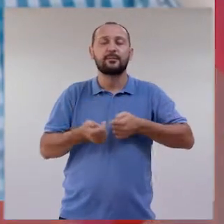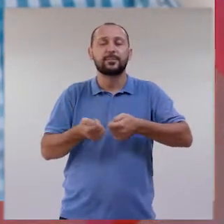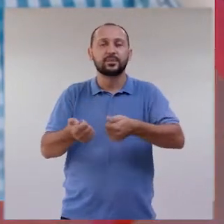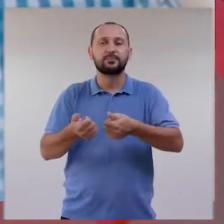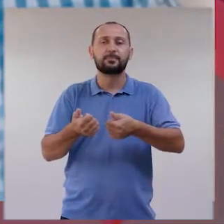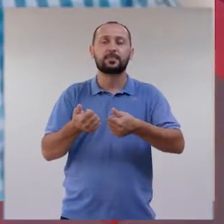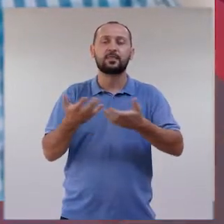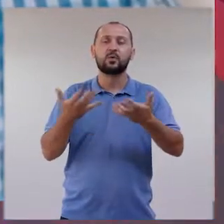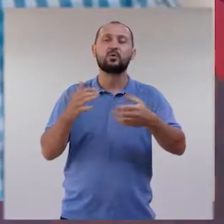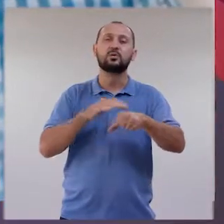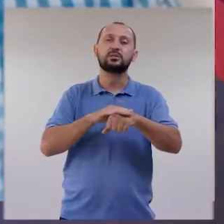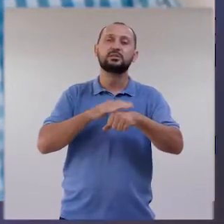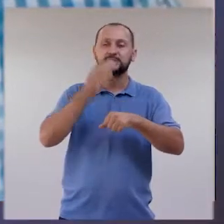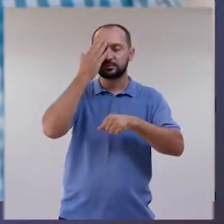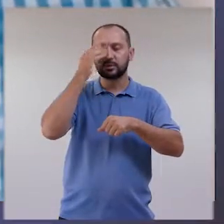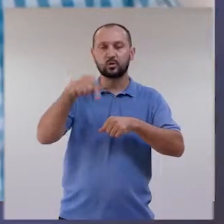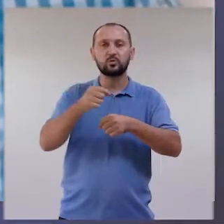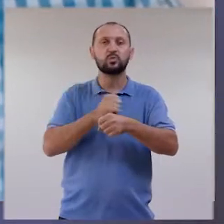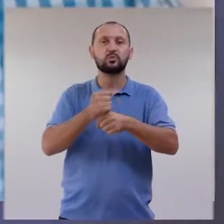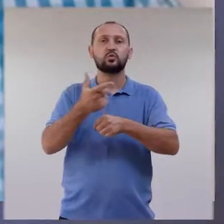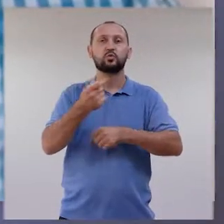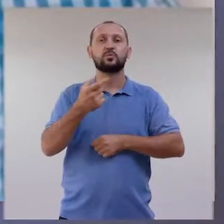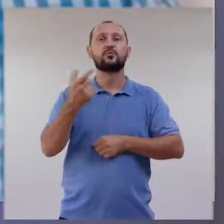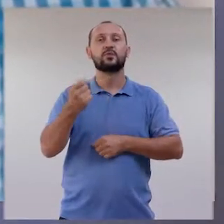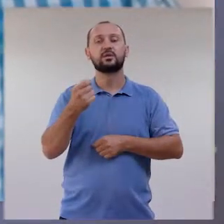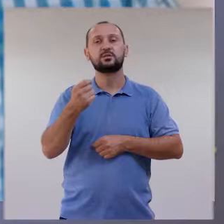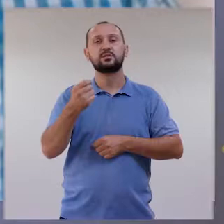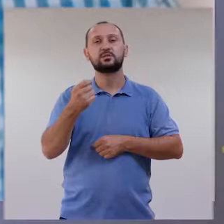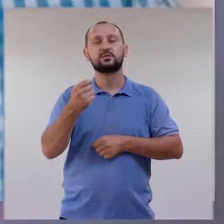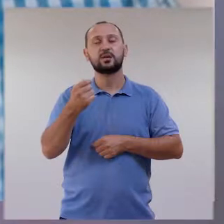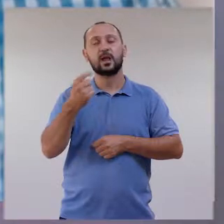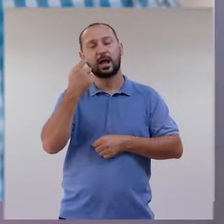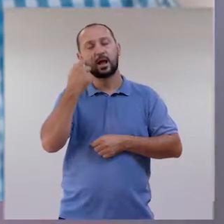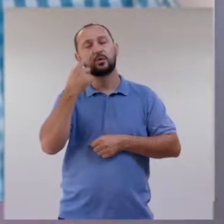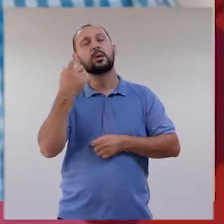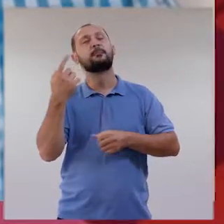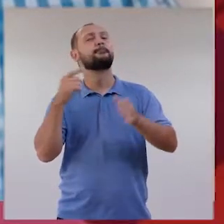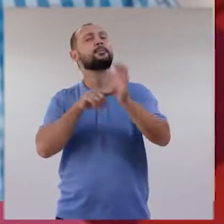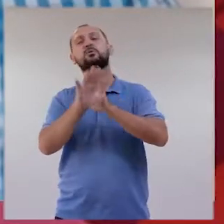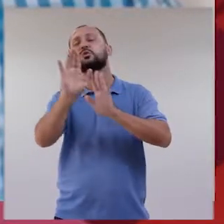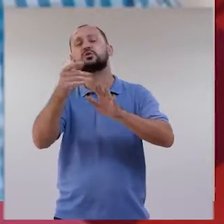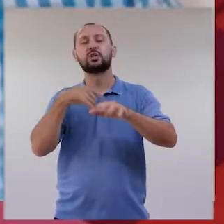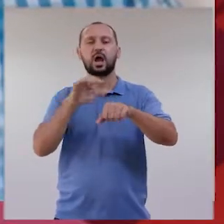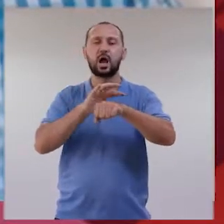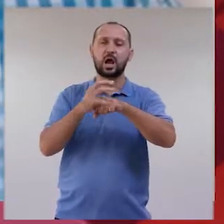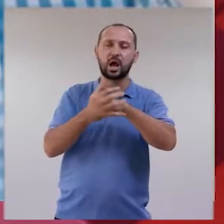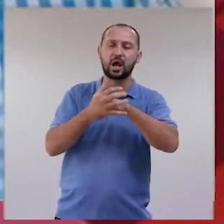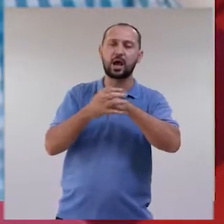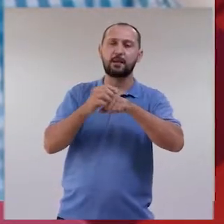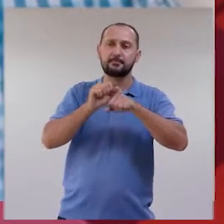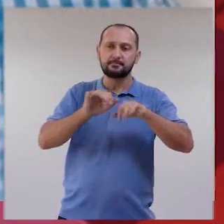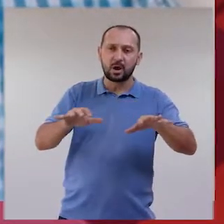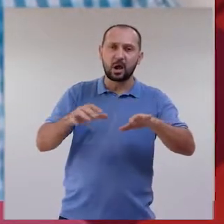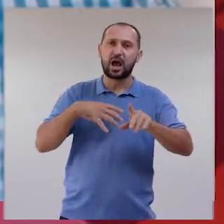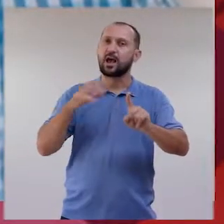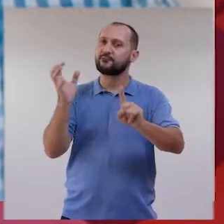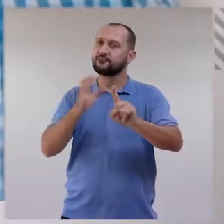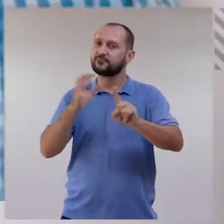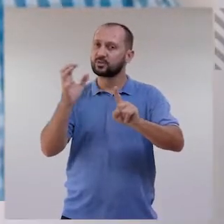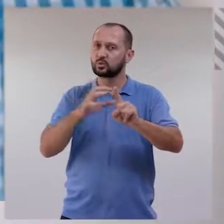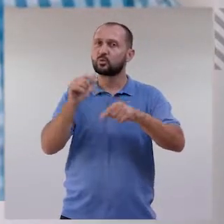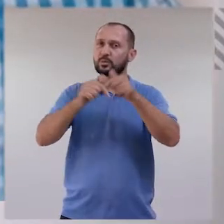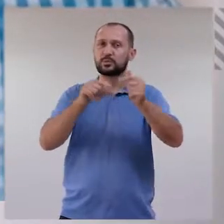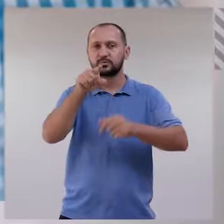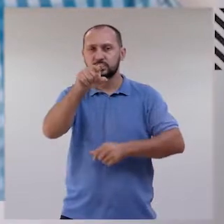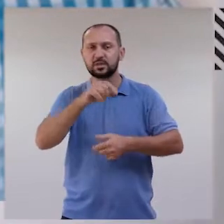assunto, eu gostaria de saber se agora em 2020, se a pandemia afetou de alguma maneira o trabalho de vocês e também